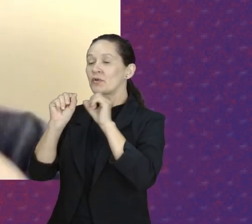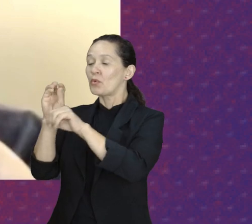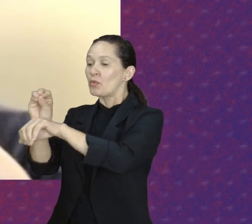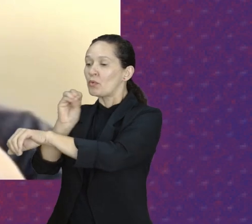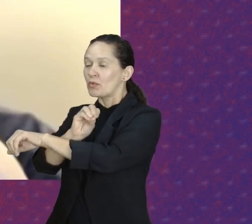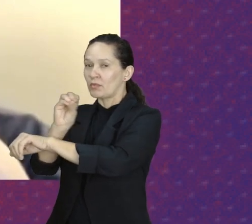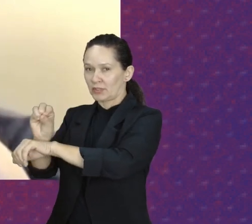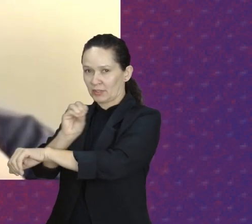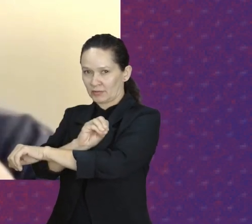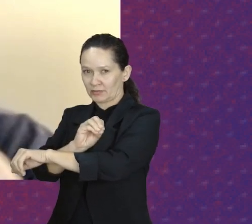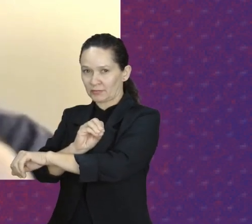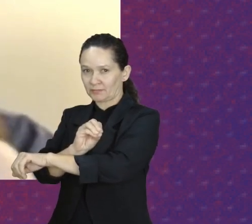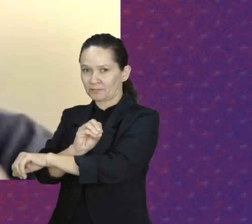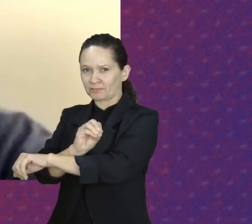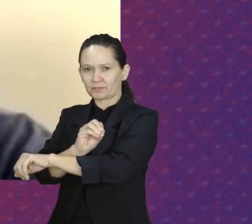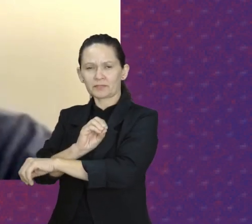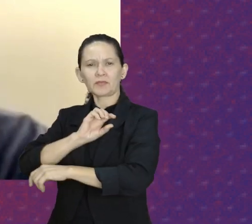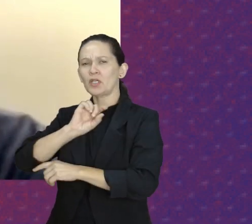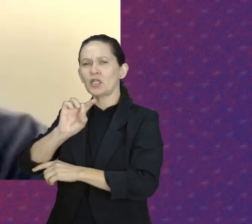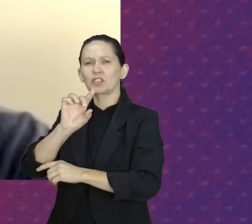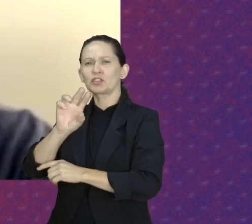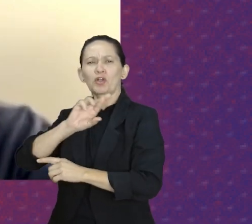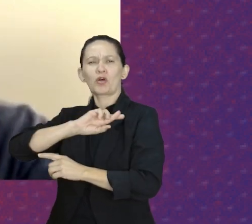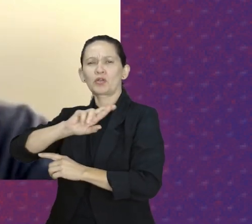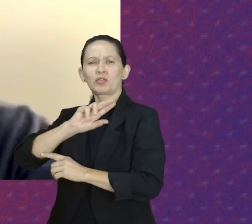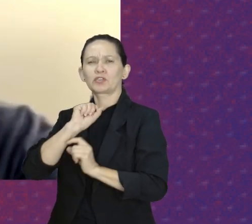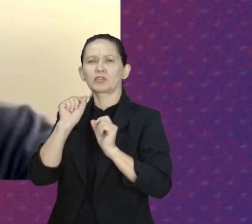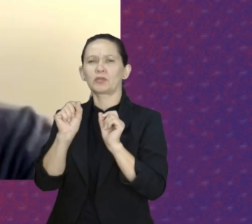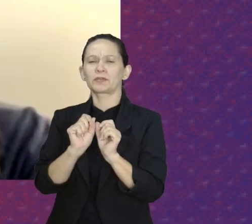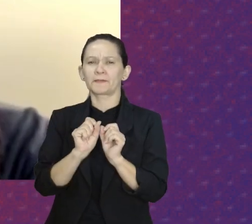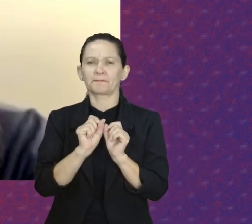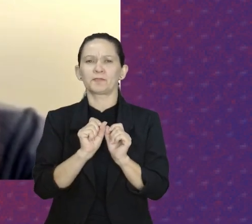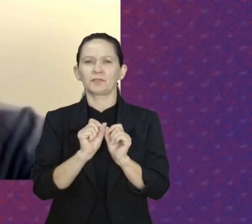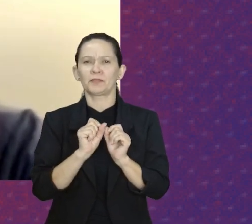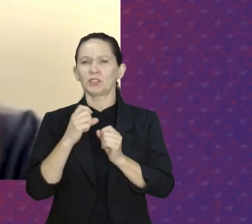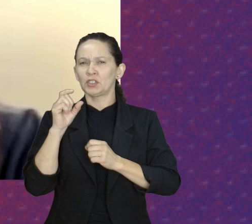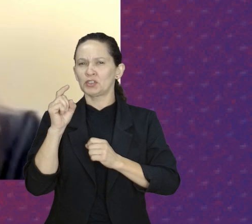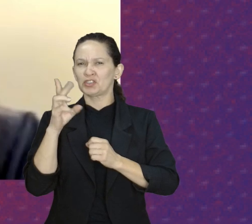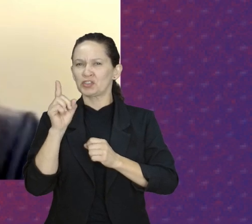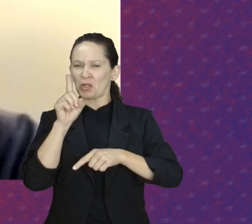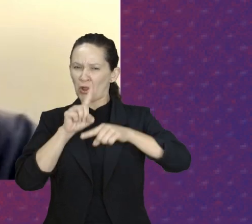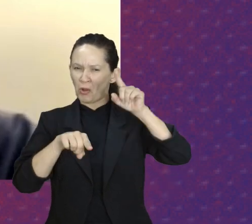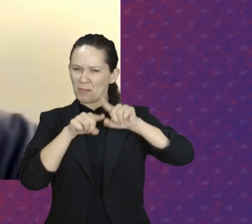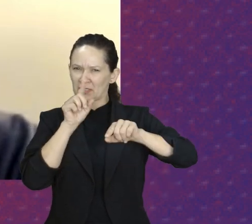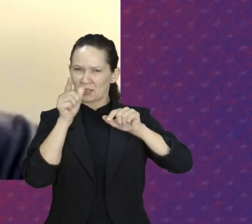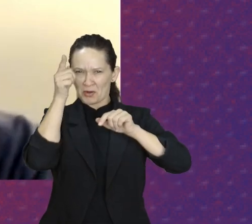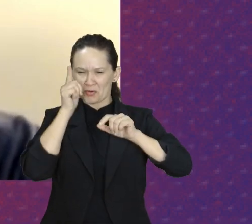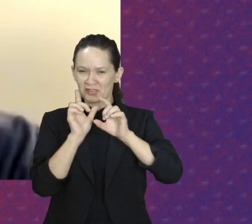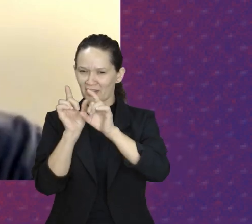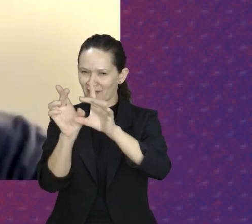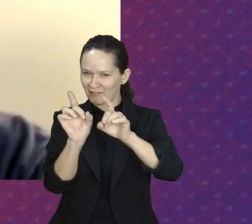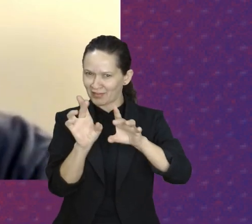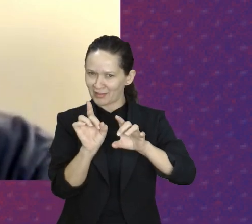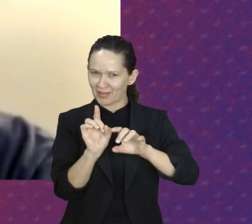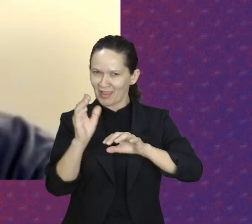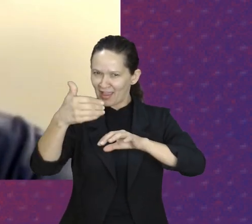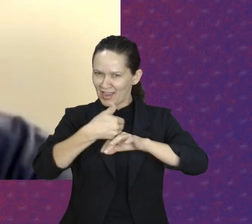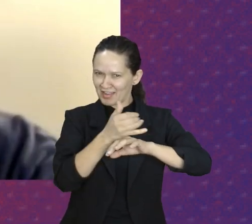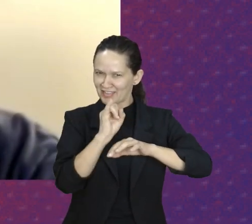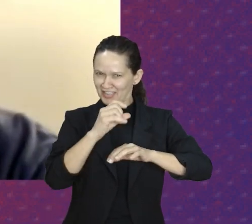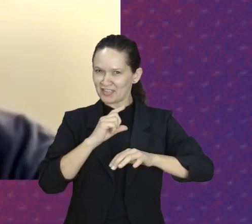cuidado não seja só uma mercadoria, né, que as pessoas podem acessar quando